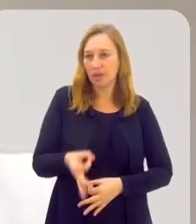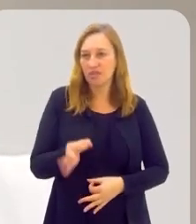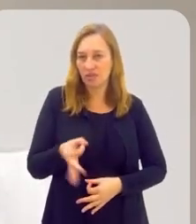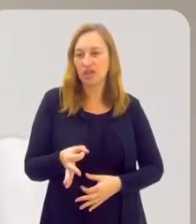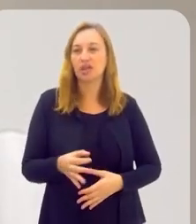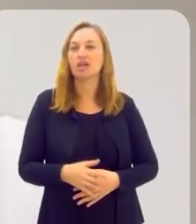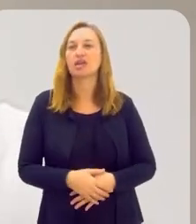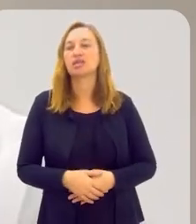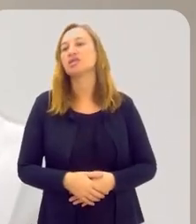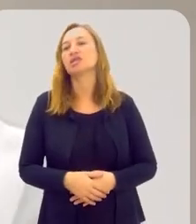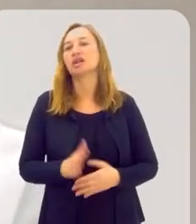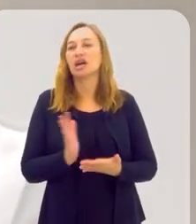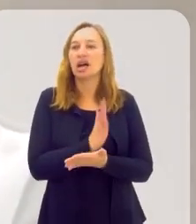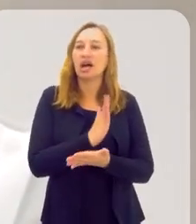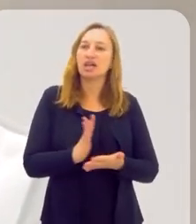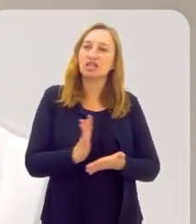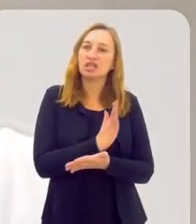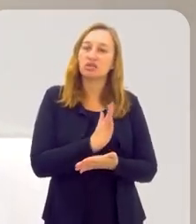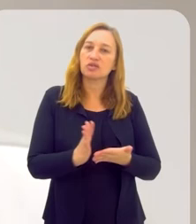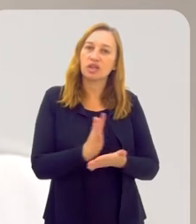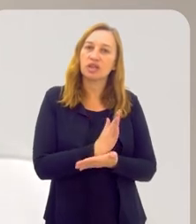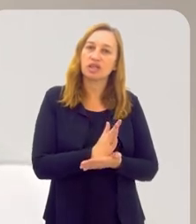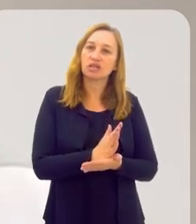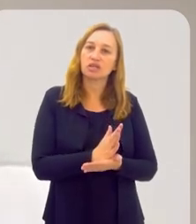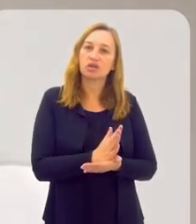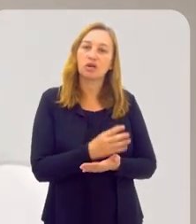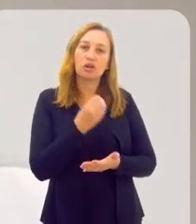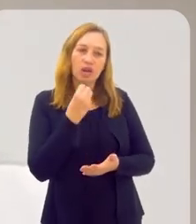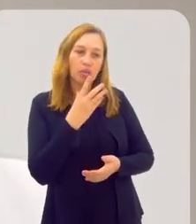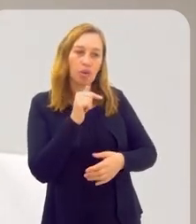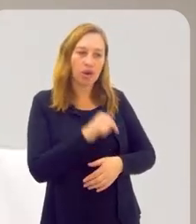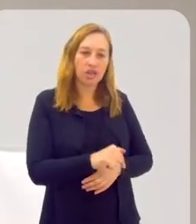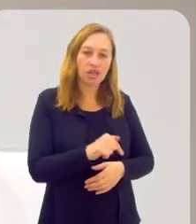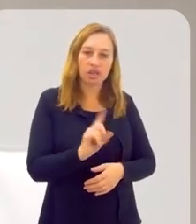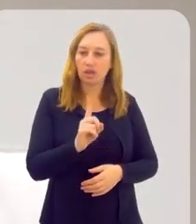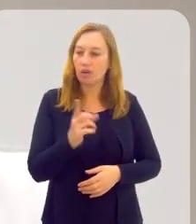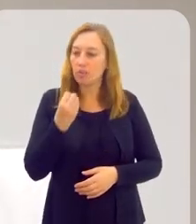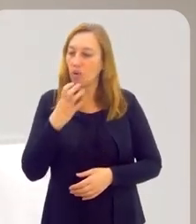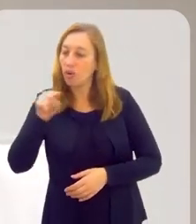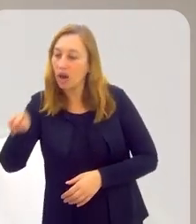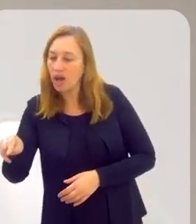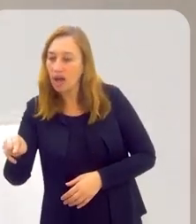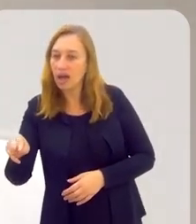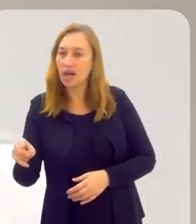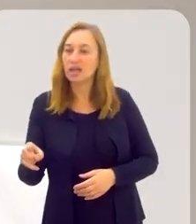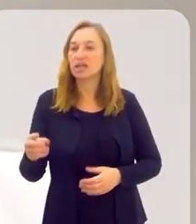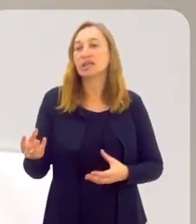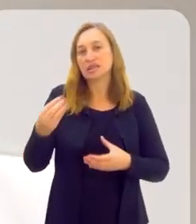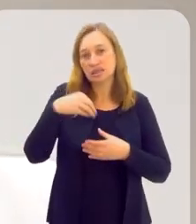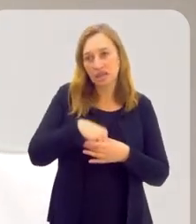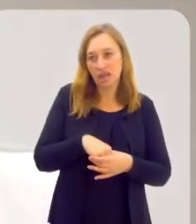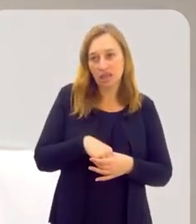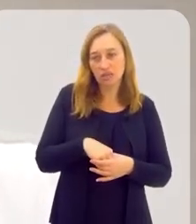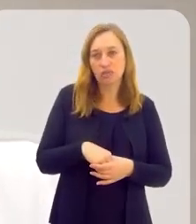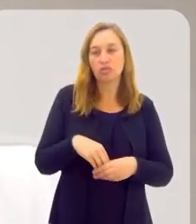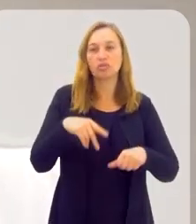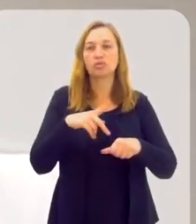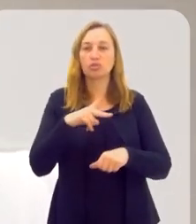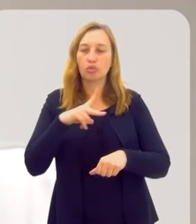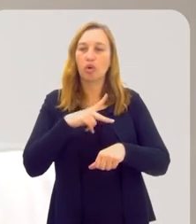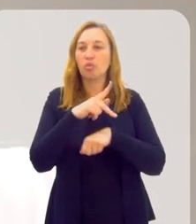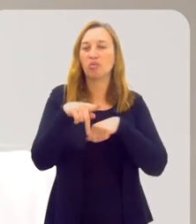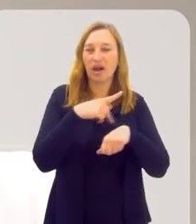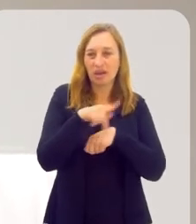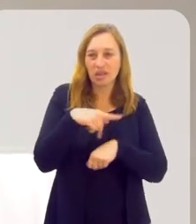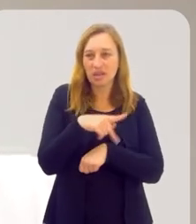portanto, não, às vezes a receita que funciona num sítio não vai funcionar noutro sítio, dentro do próprio país, muito